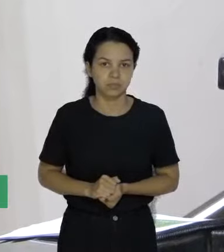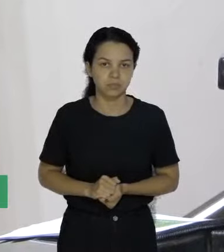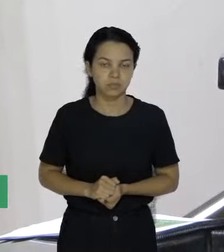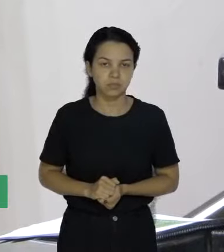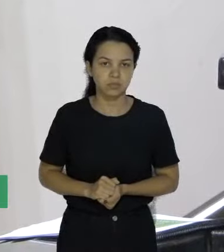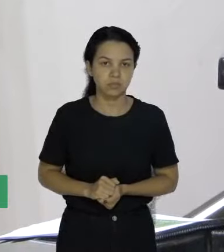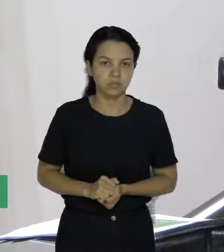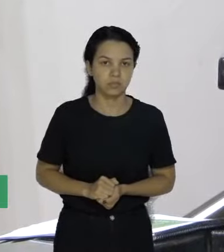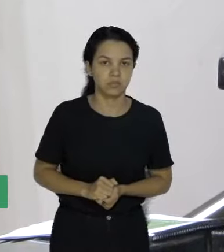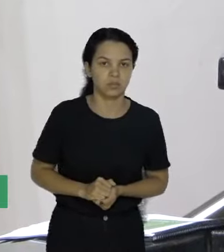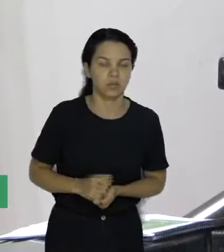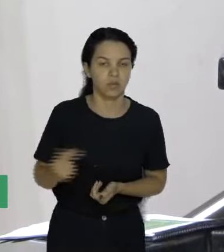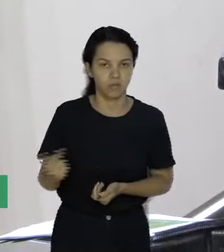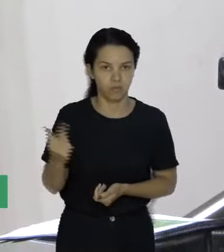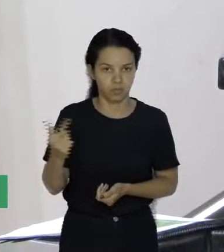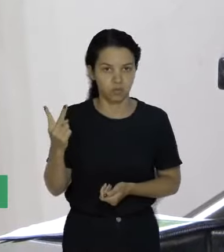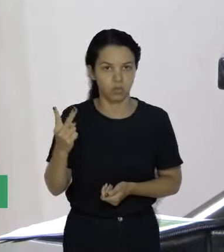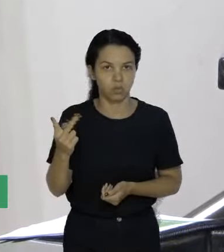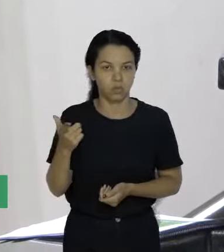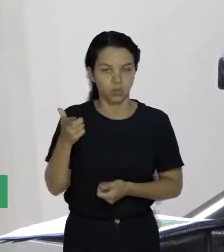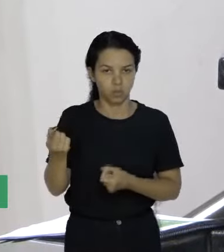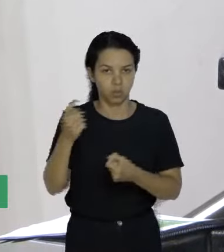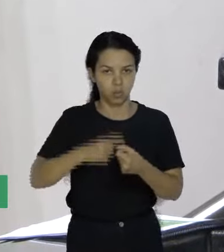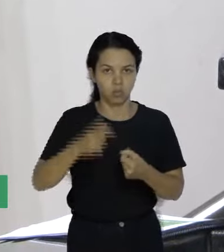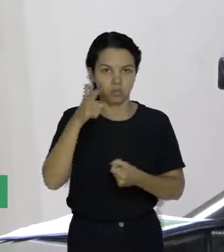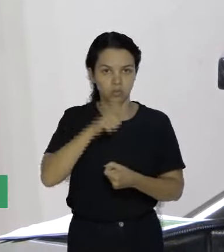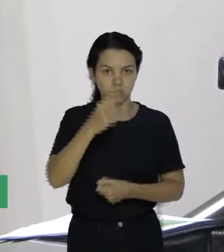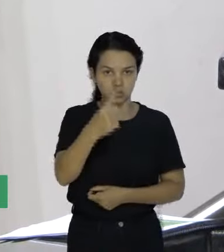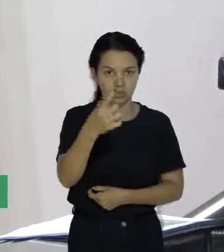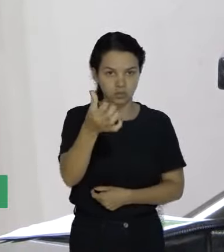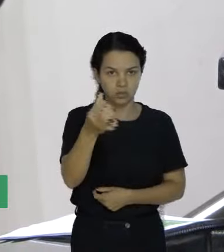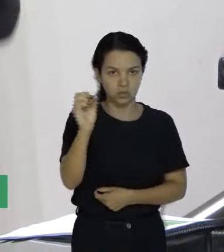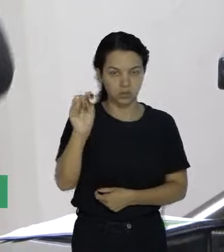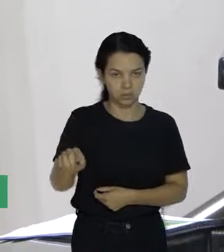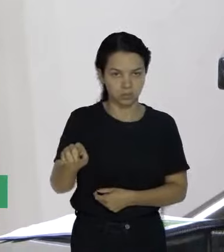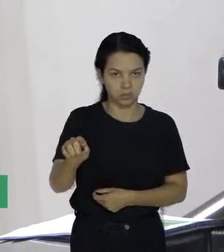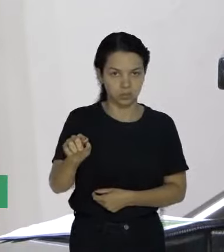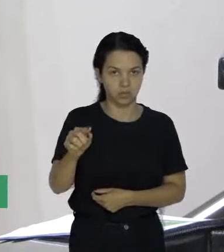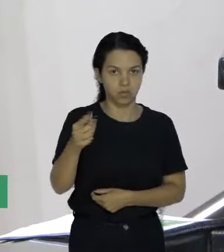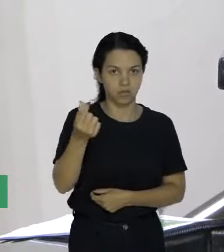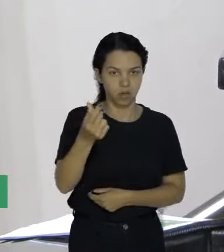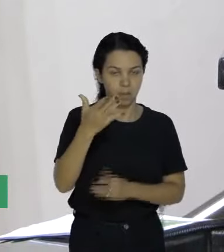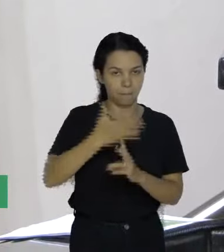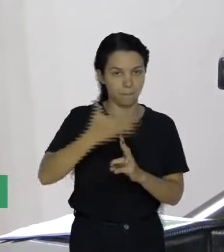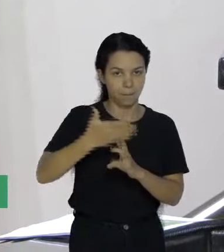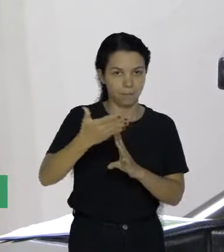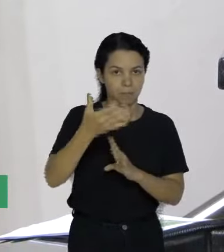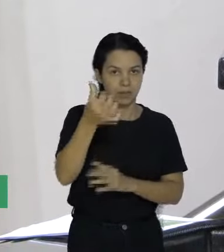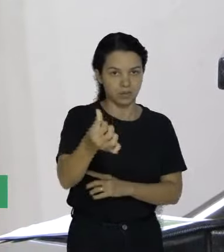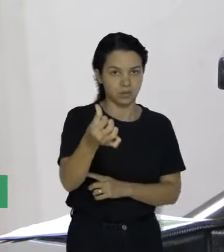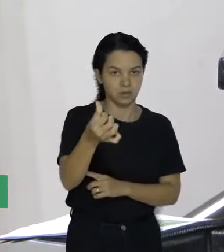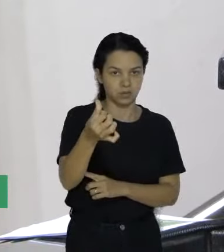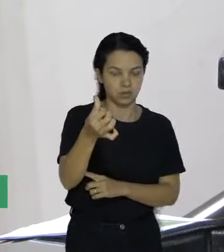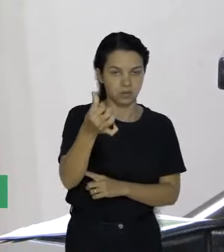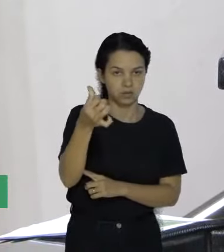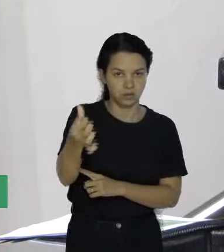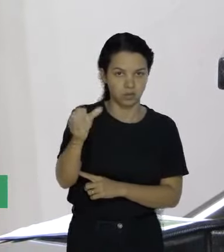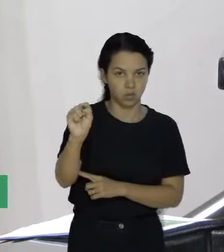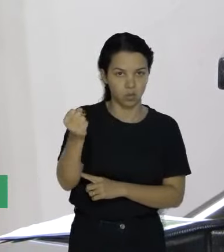valores efetivamente recuperados 160 milhões valores parcelados 668 milhões